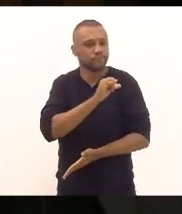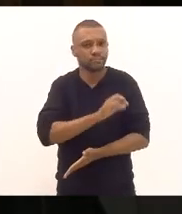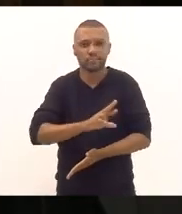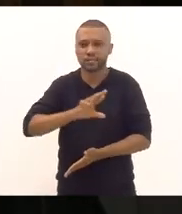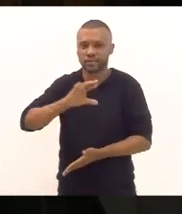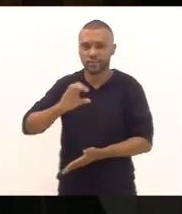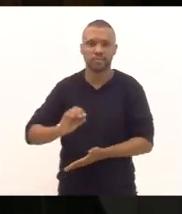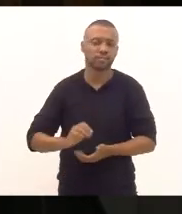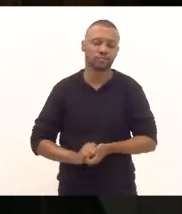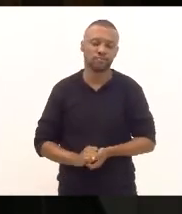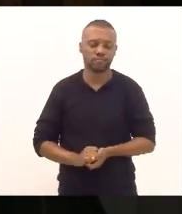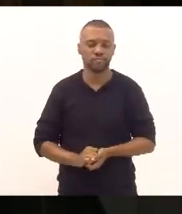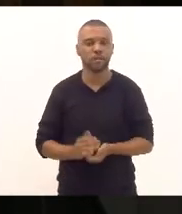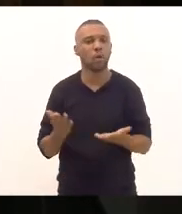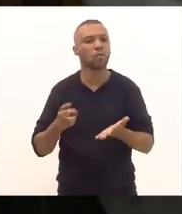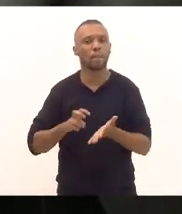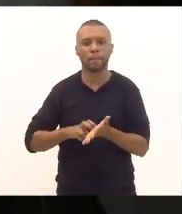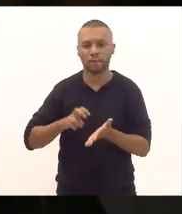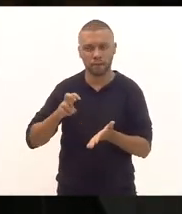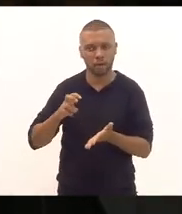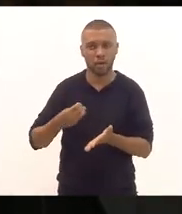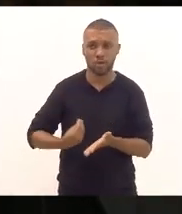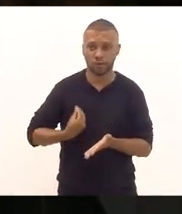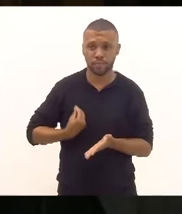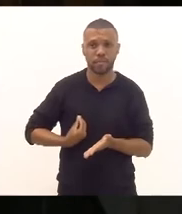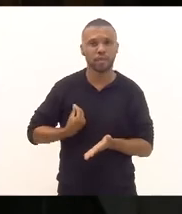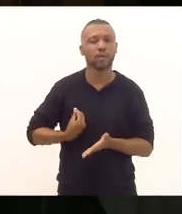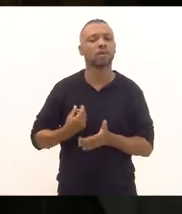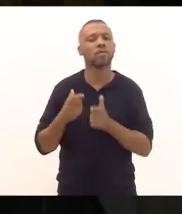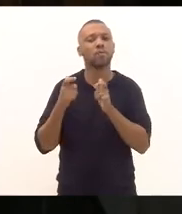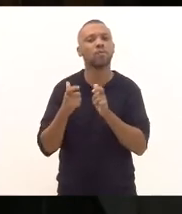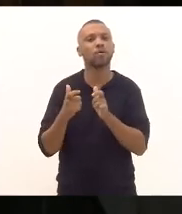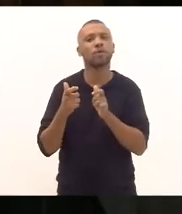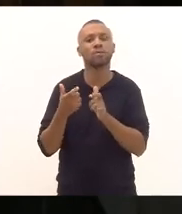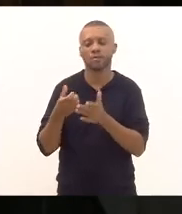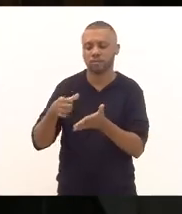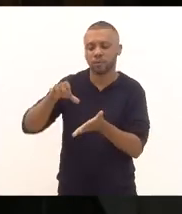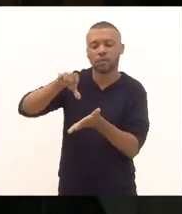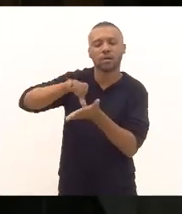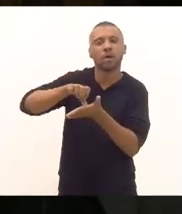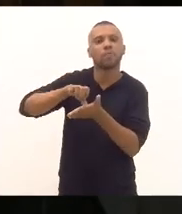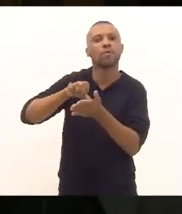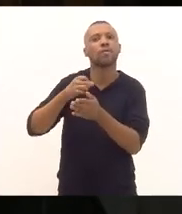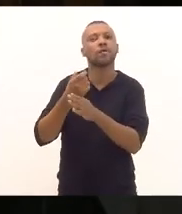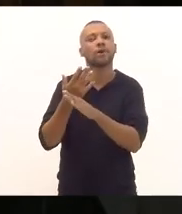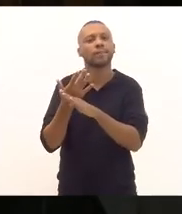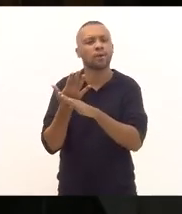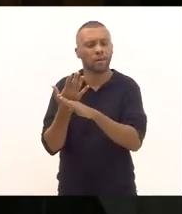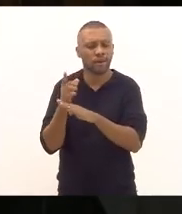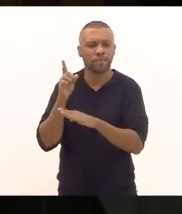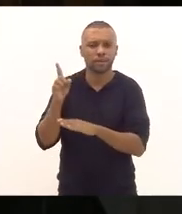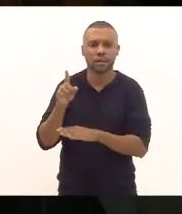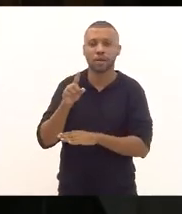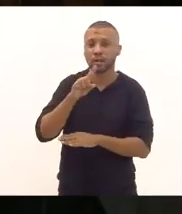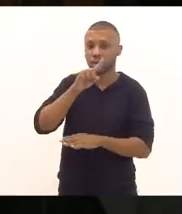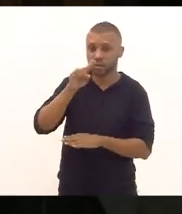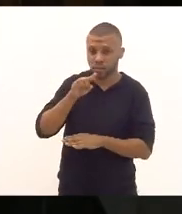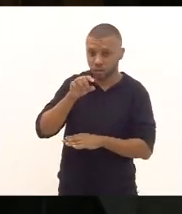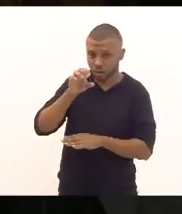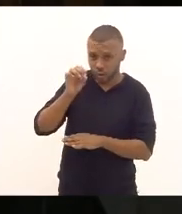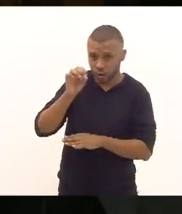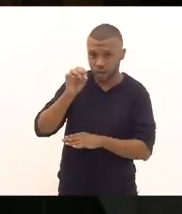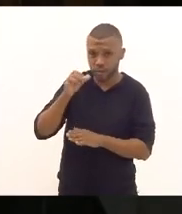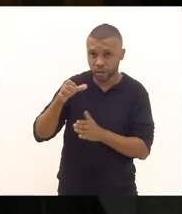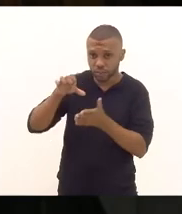Janeiro hoje pela manhã eu estive no Campus da UERJ na zona oeste na